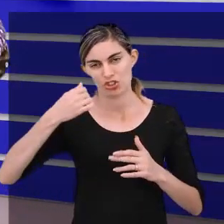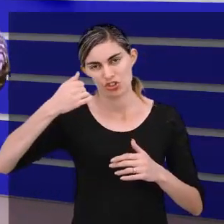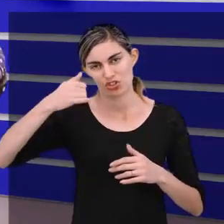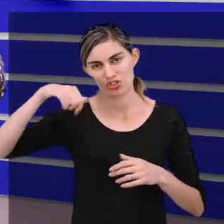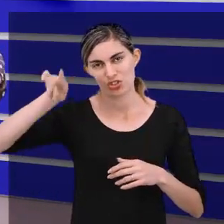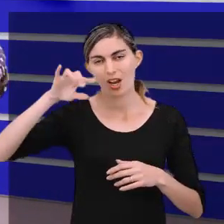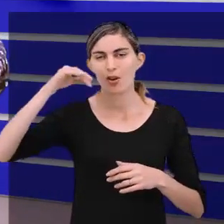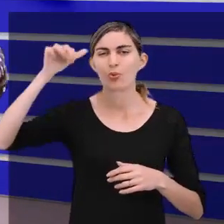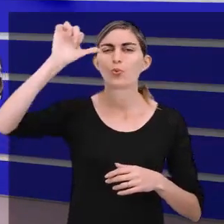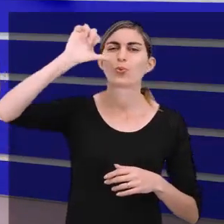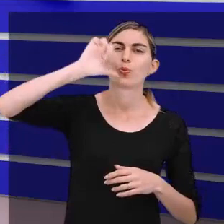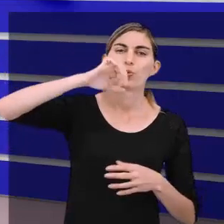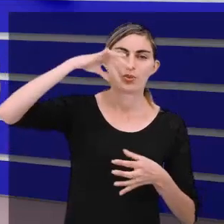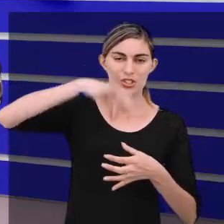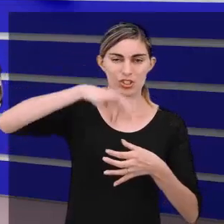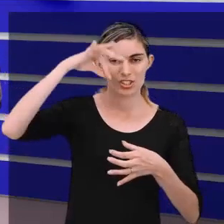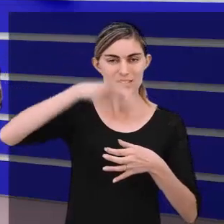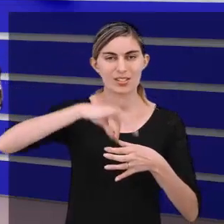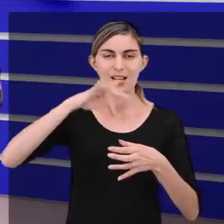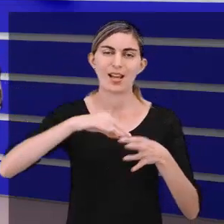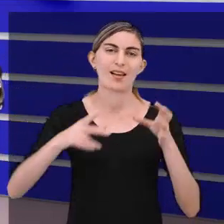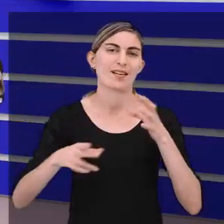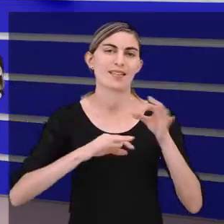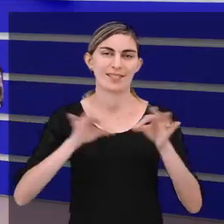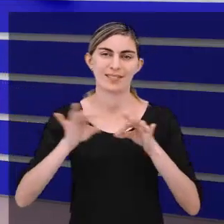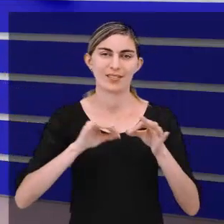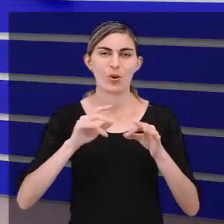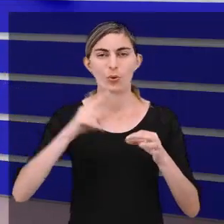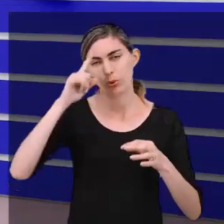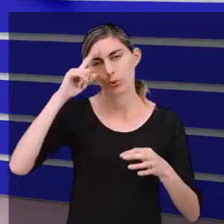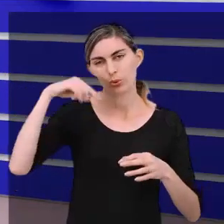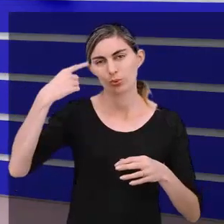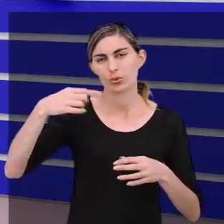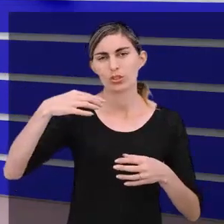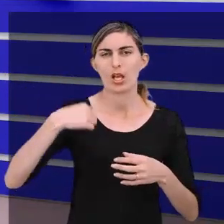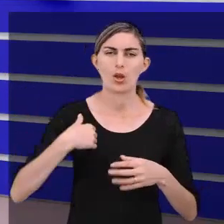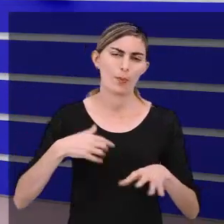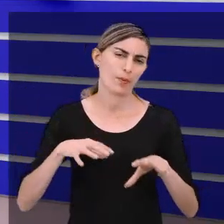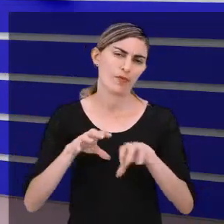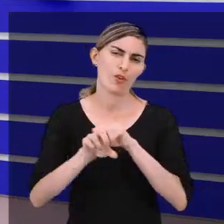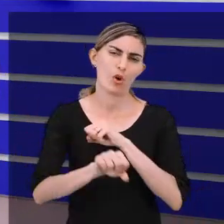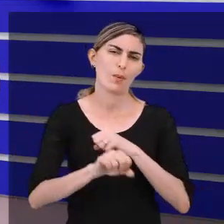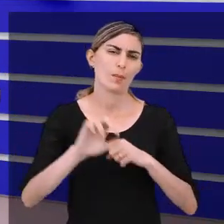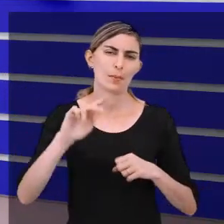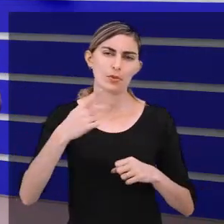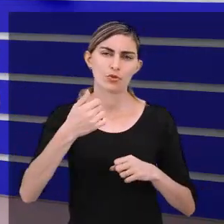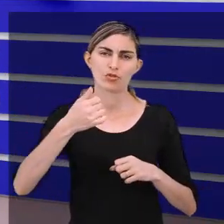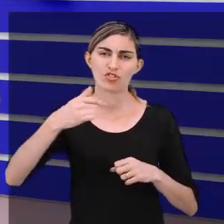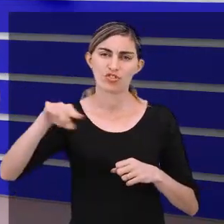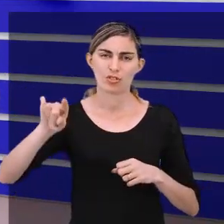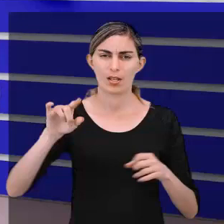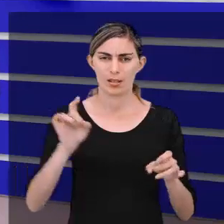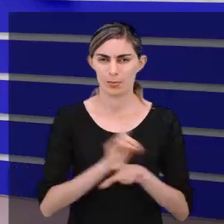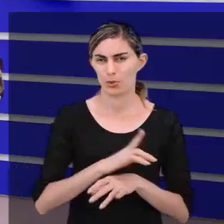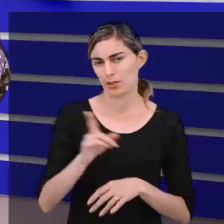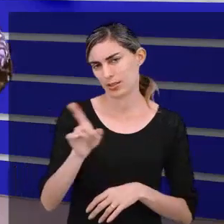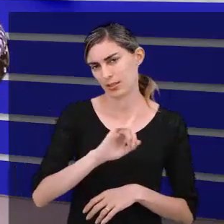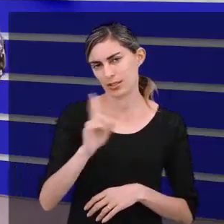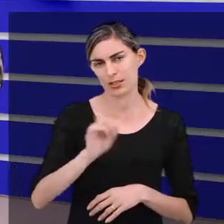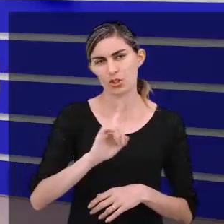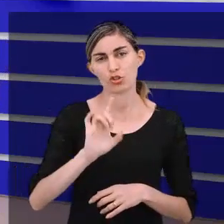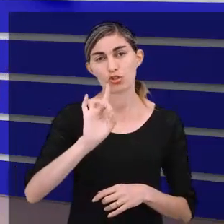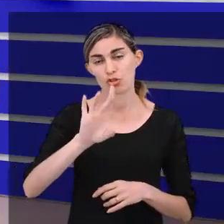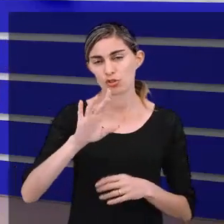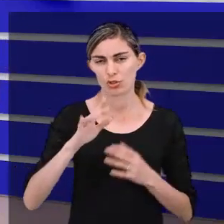Pense no chá que você vai preparar todos os dias. Quando eu me formar, meu chá está pronto? Não. O chá só vai